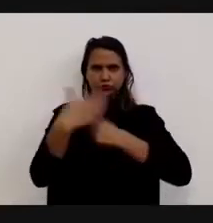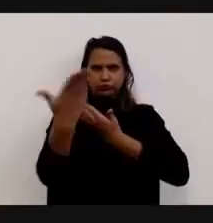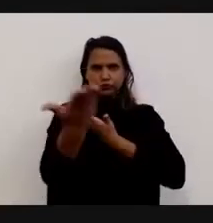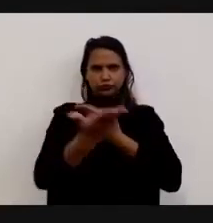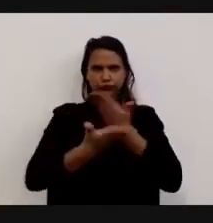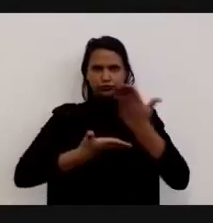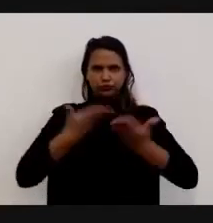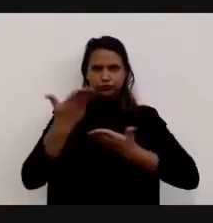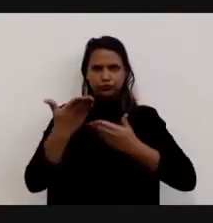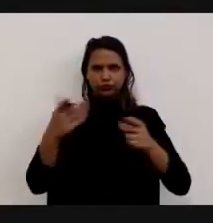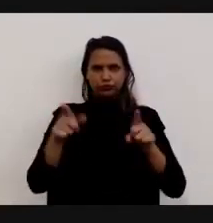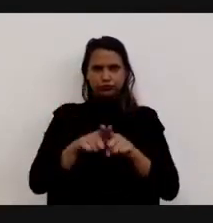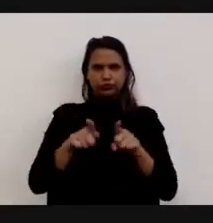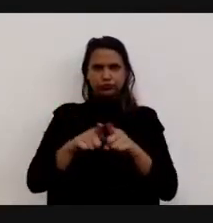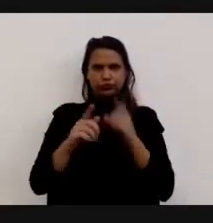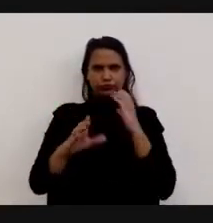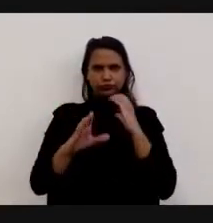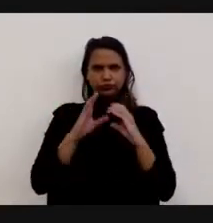de conversa.